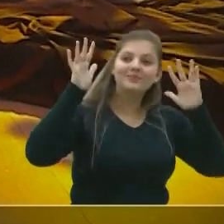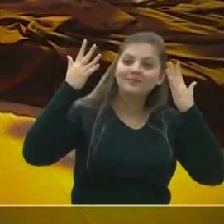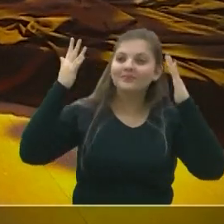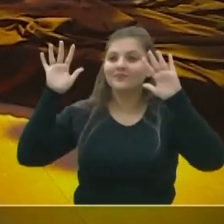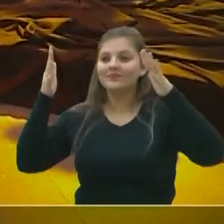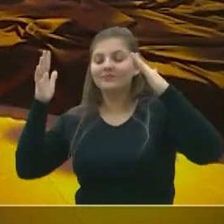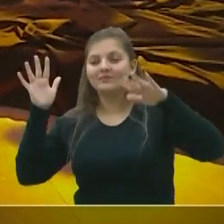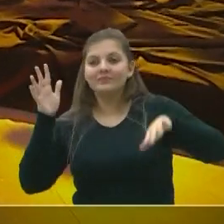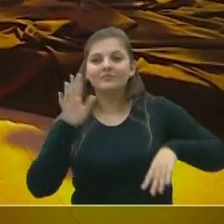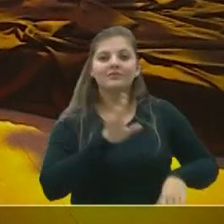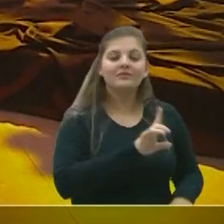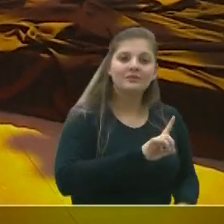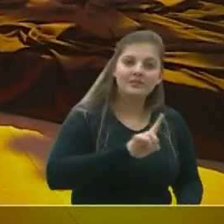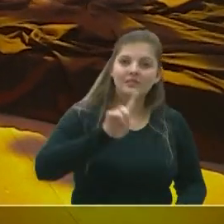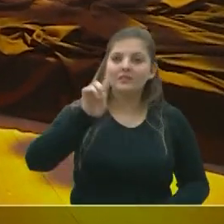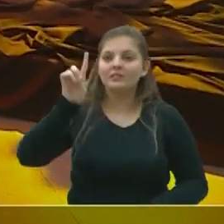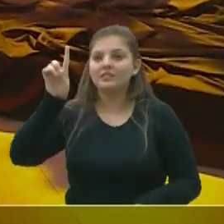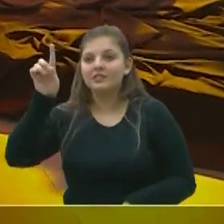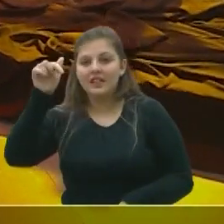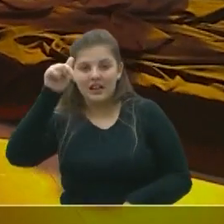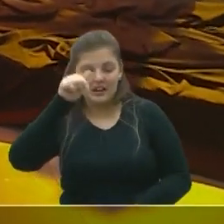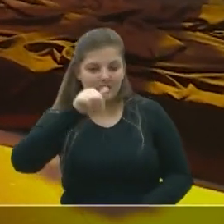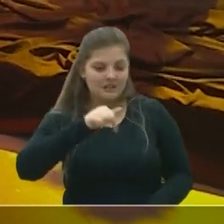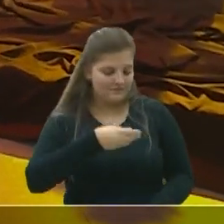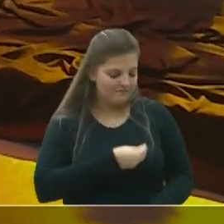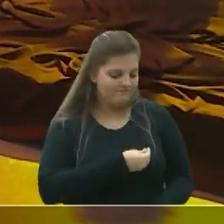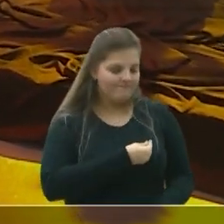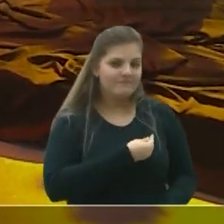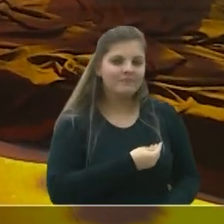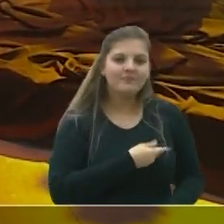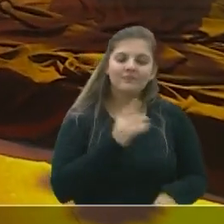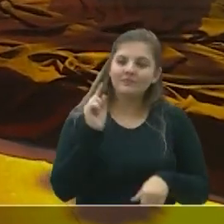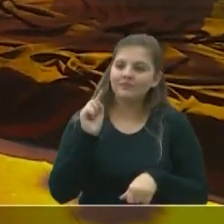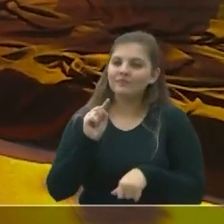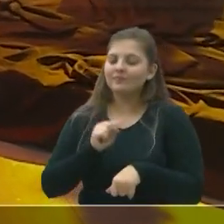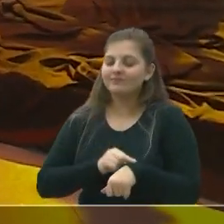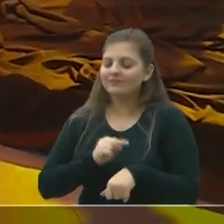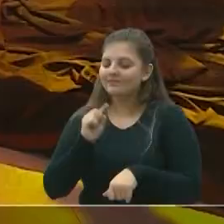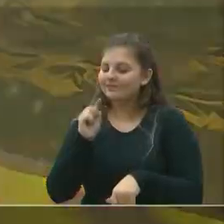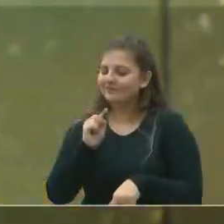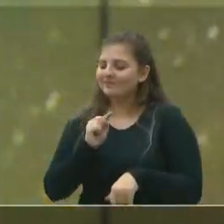é! Deus está aqui nesse momento,